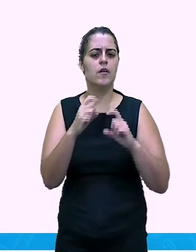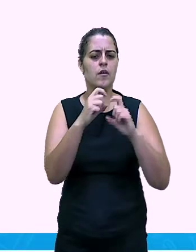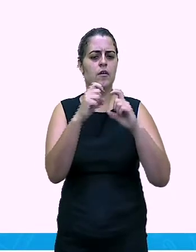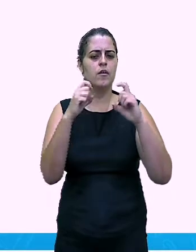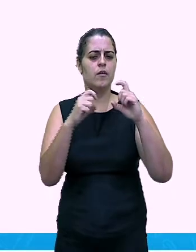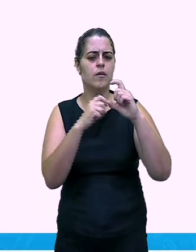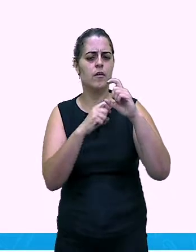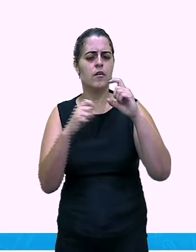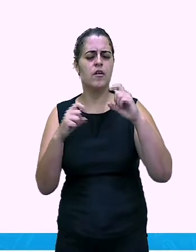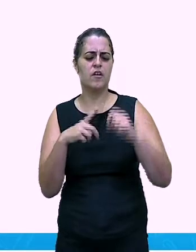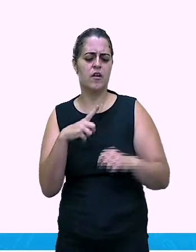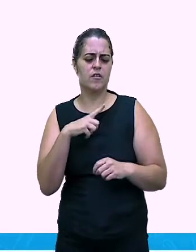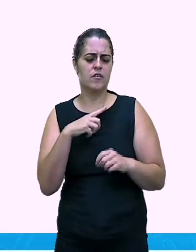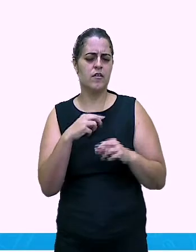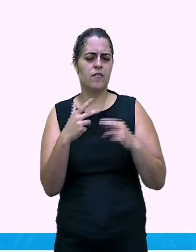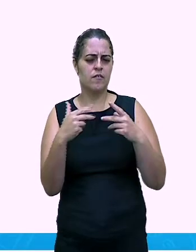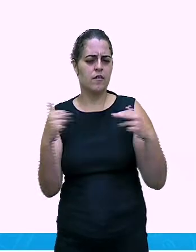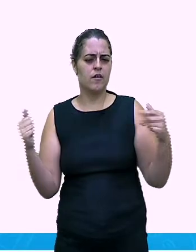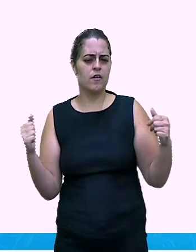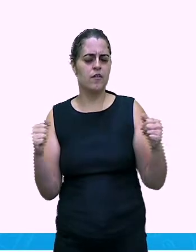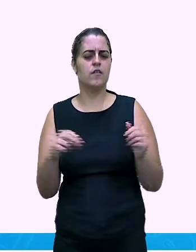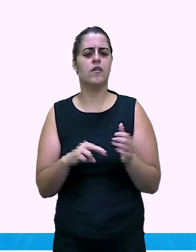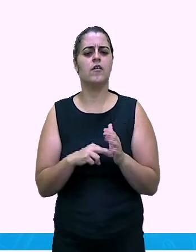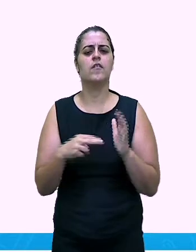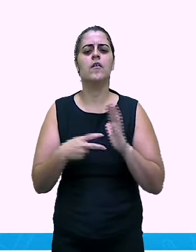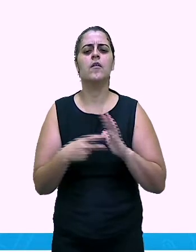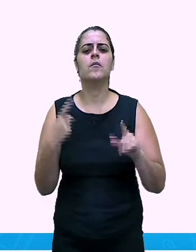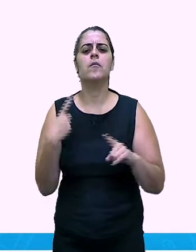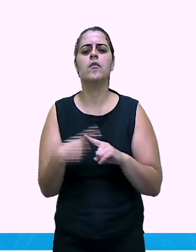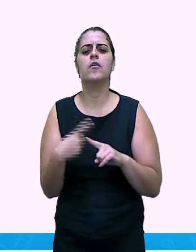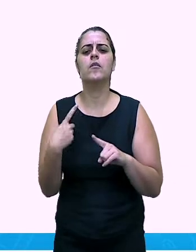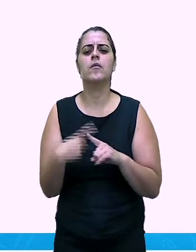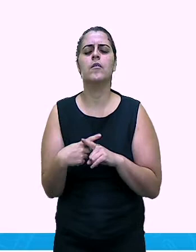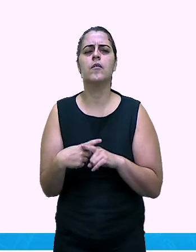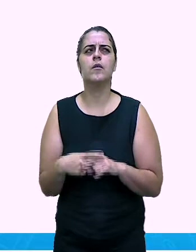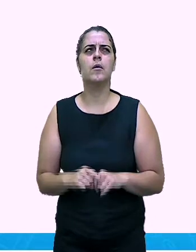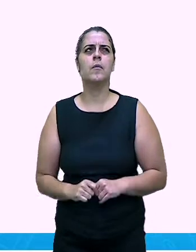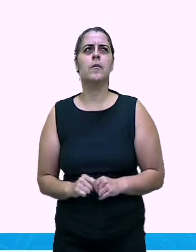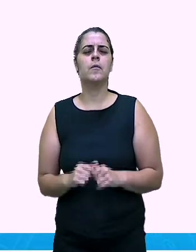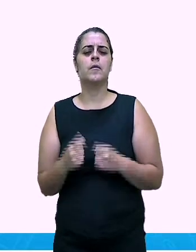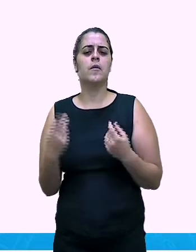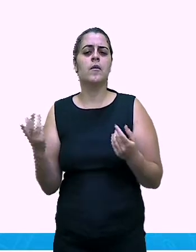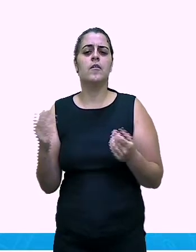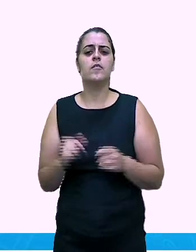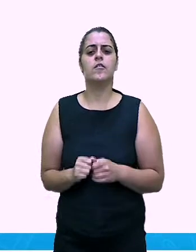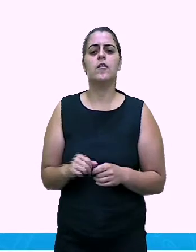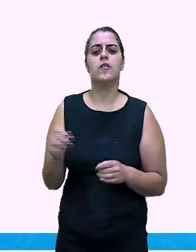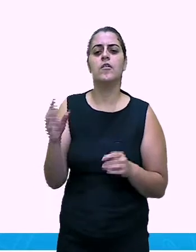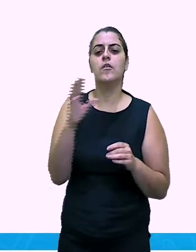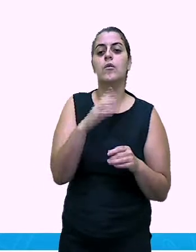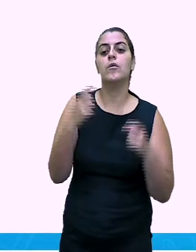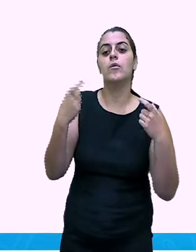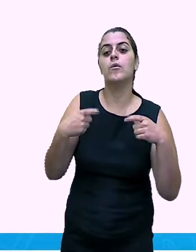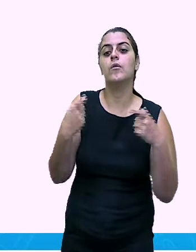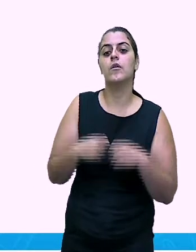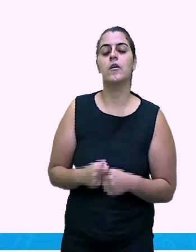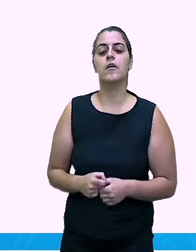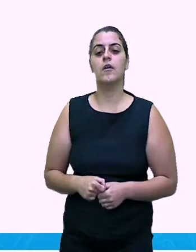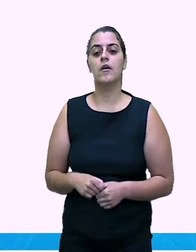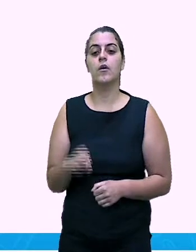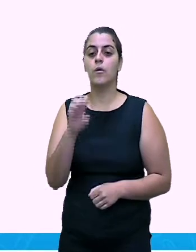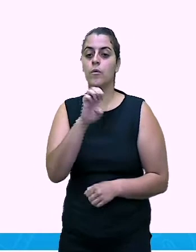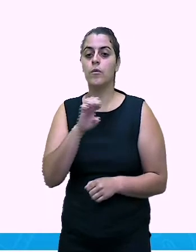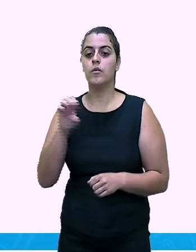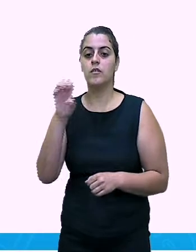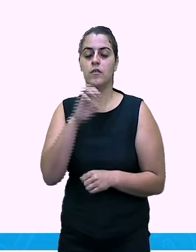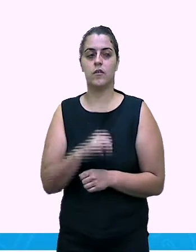ele tem essa variação porque depende muito da região. Em certa